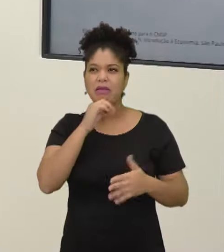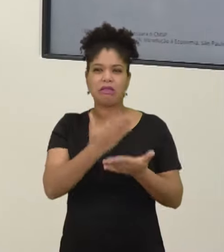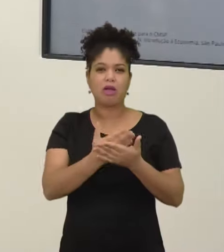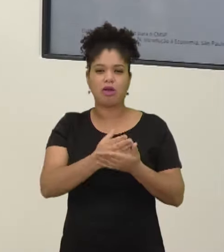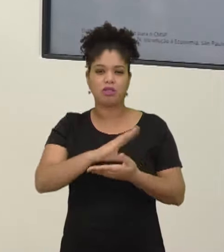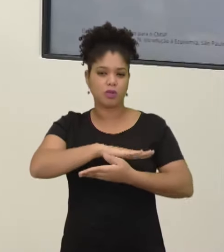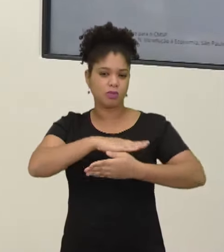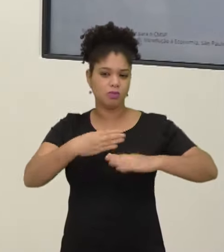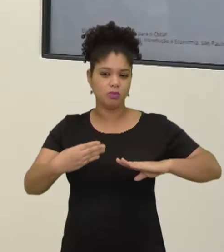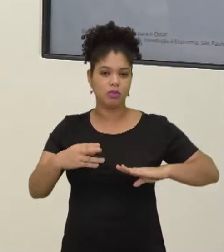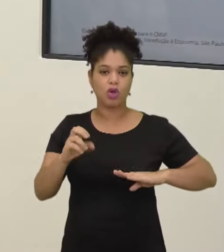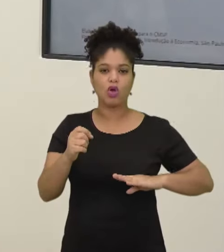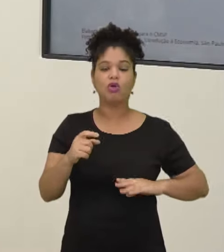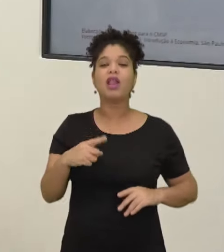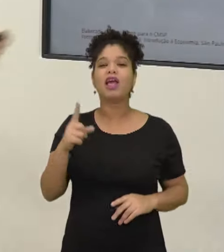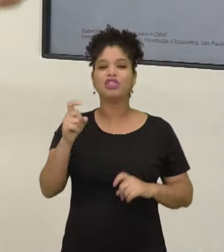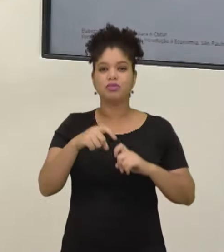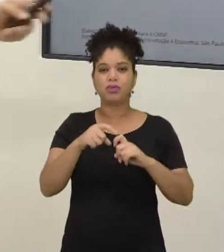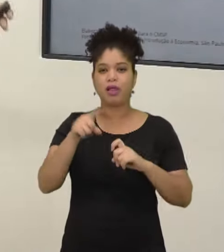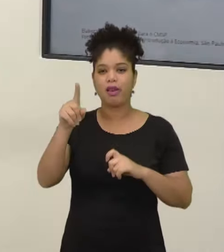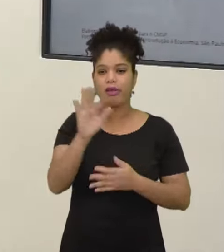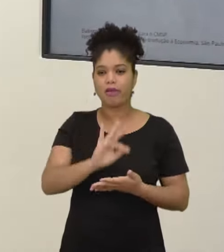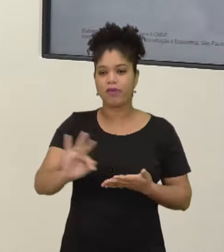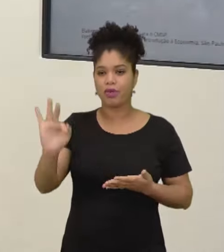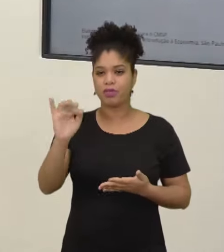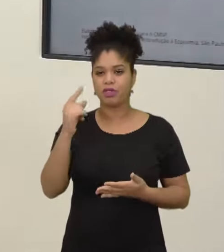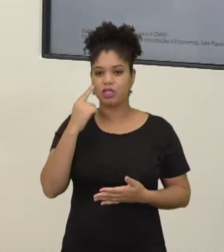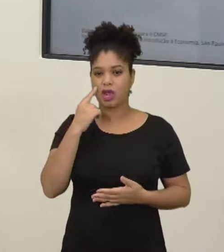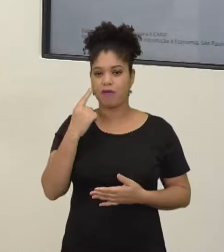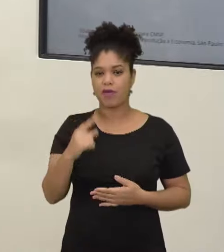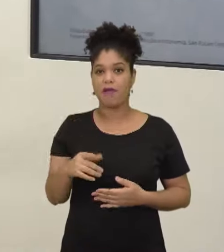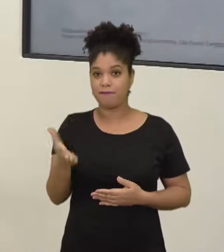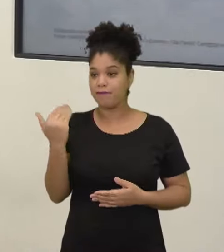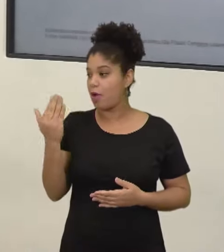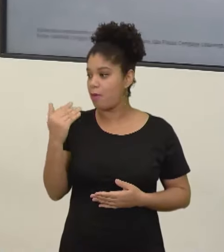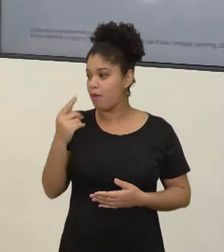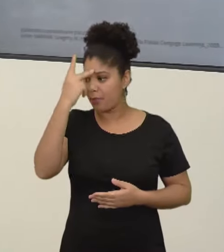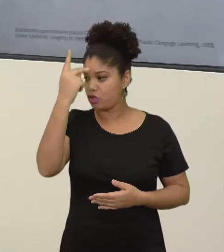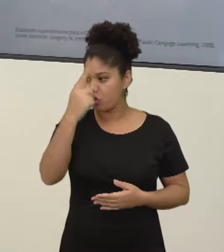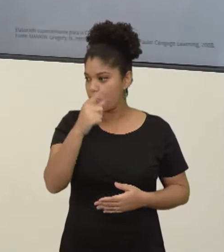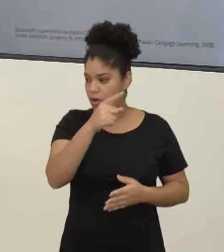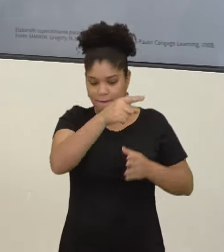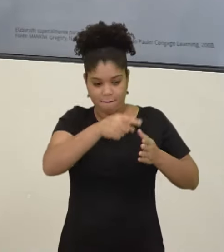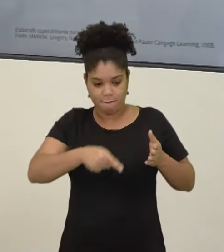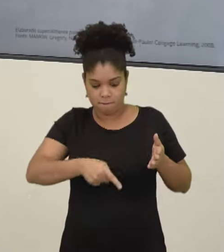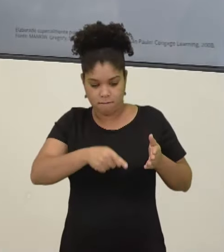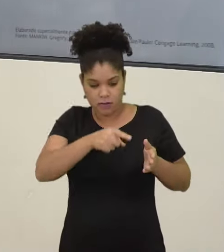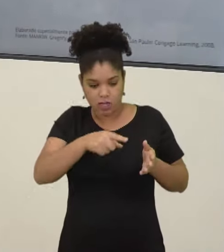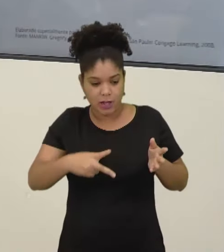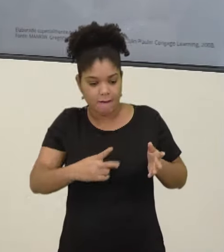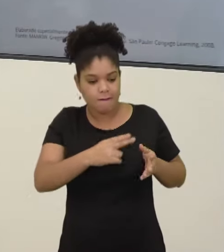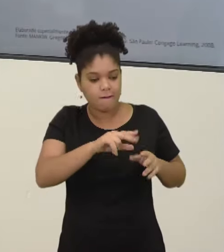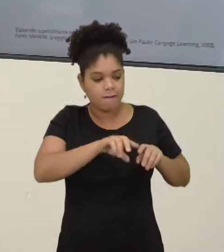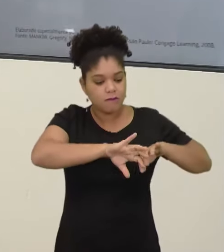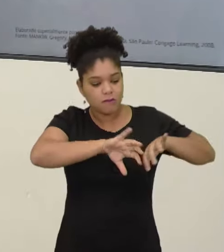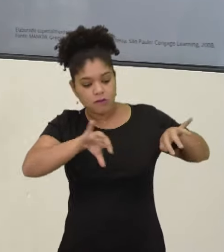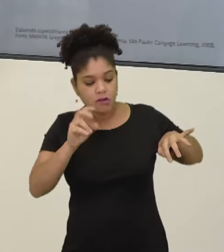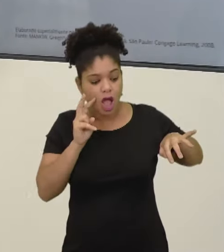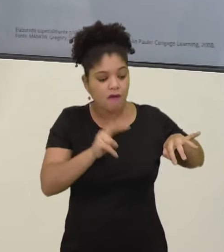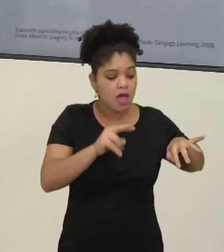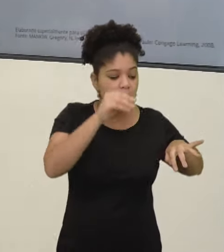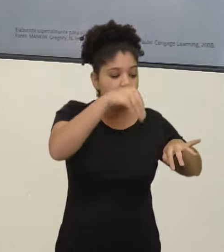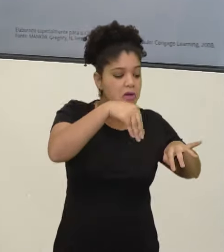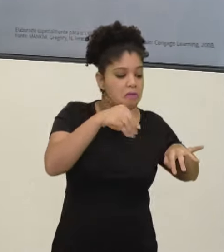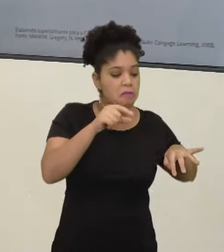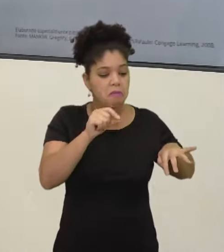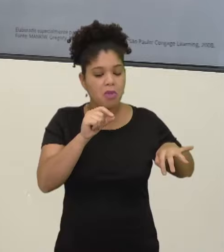então numa aula de medicina lá na faculdade, você não vai pegar o corpo de uma pessoa, não, vamos abrir esse cara aqui para a gente ver o que tem dentro. Não, você vai trabalhar a